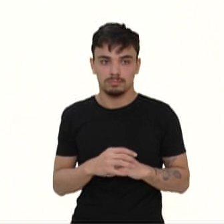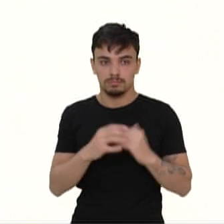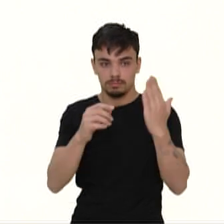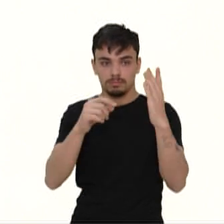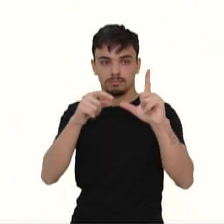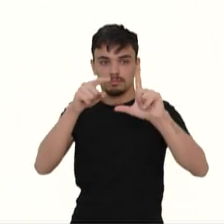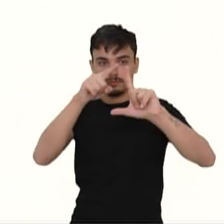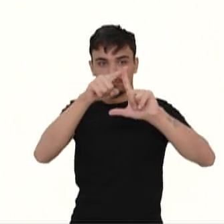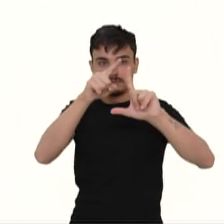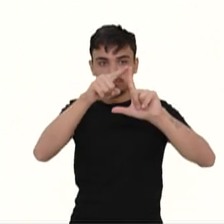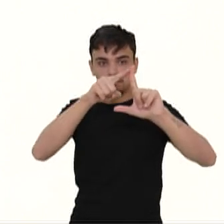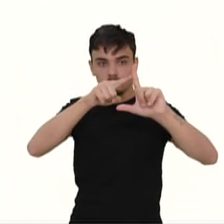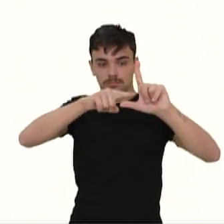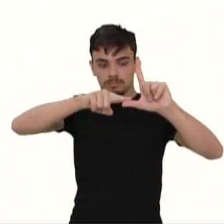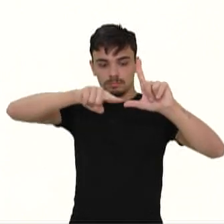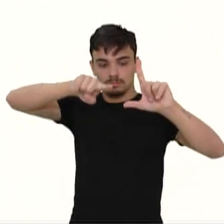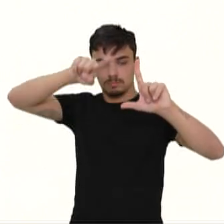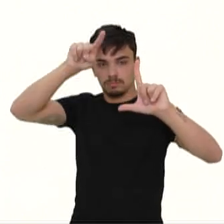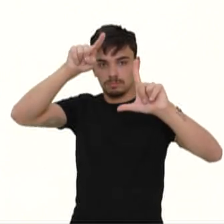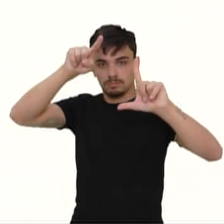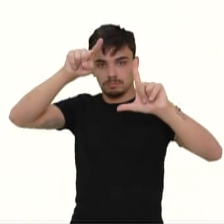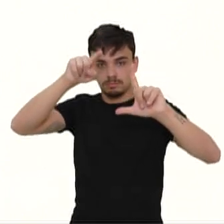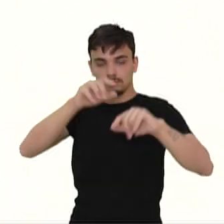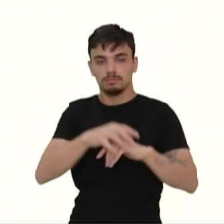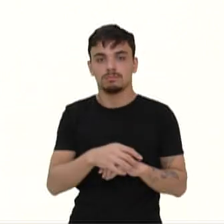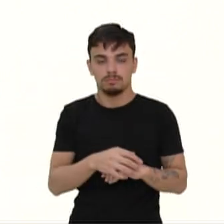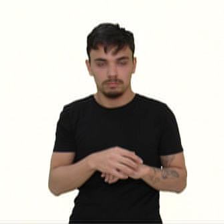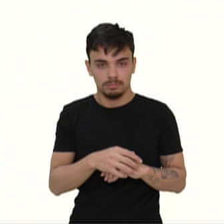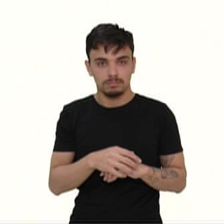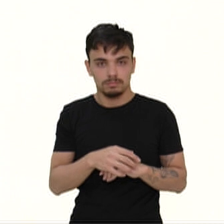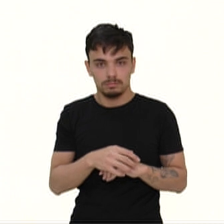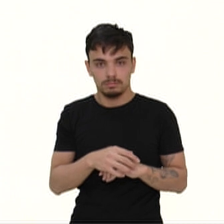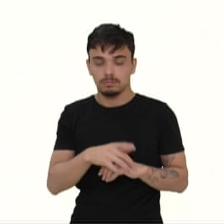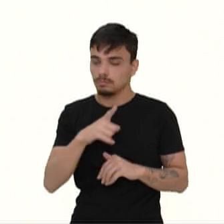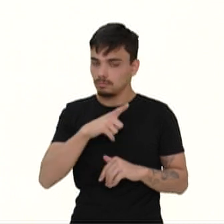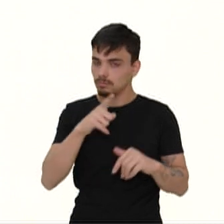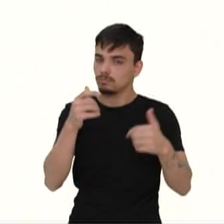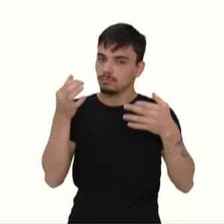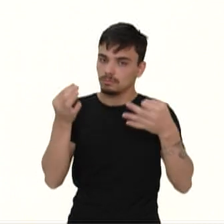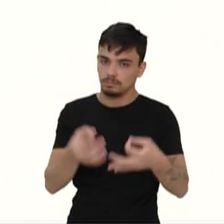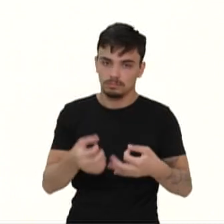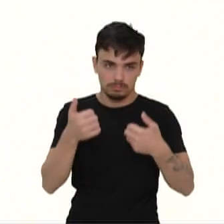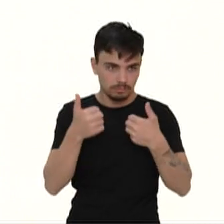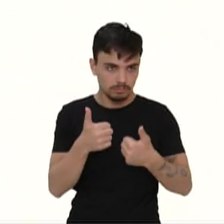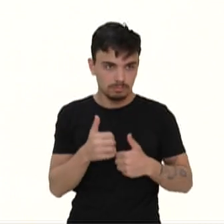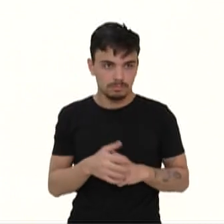voltada para cima, o A é maior que zero, né? No caso, A vale 2, então tá tranquilo, né?